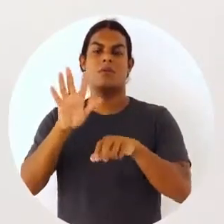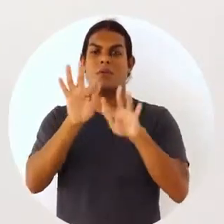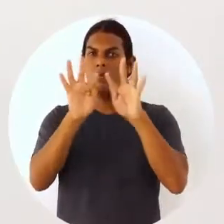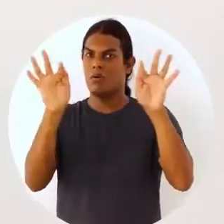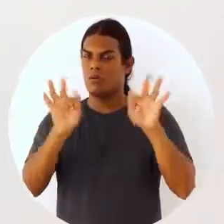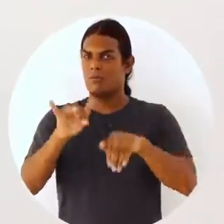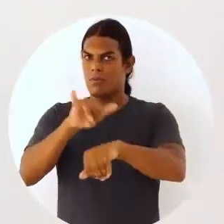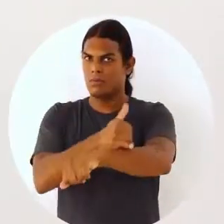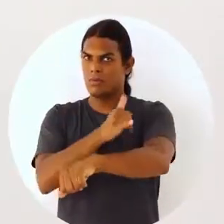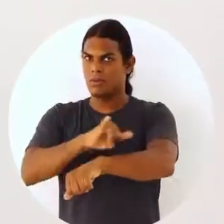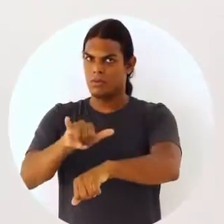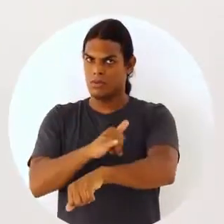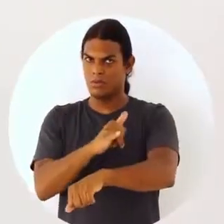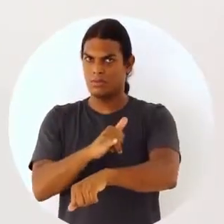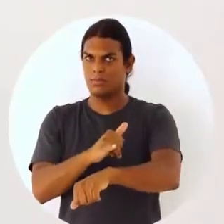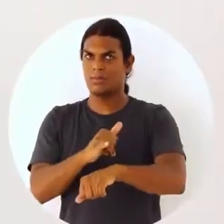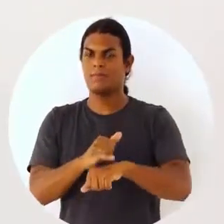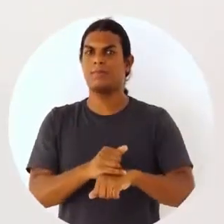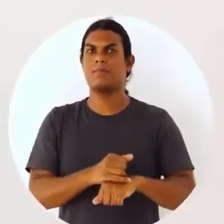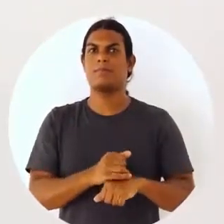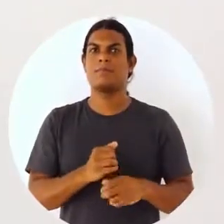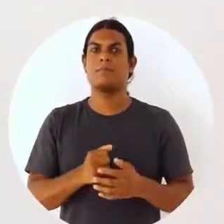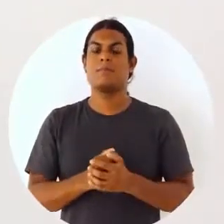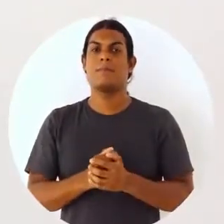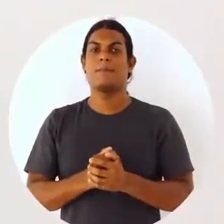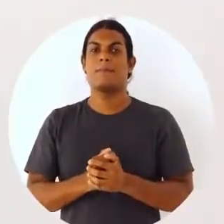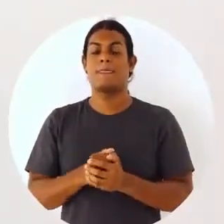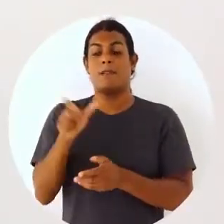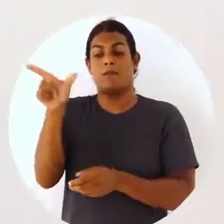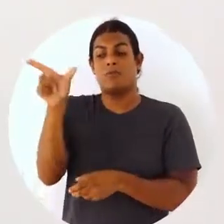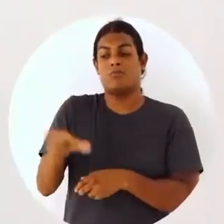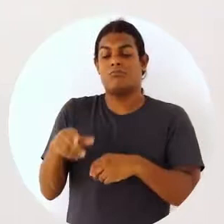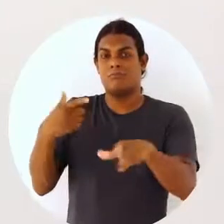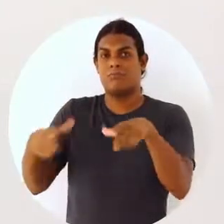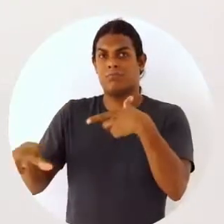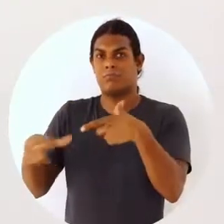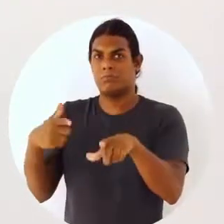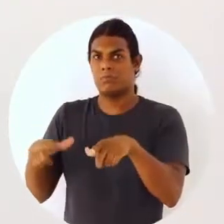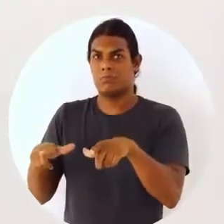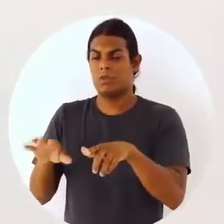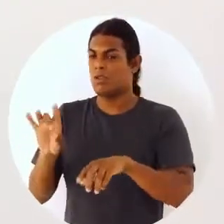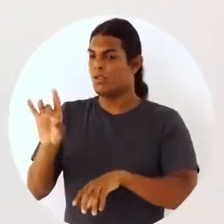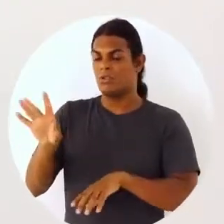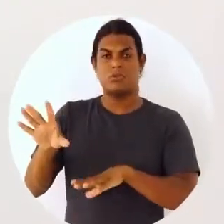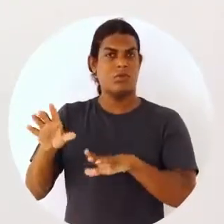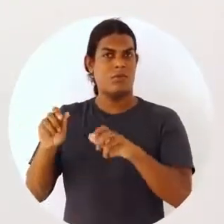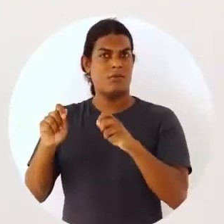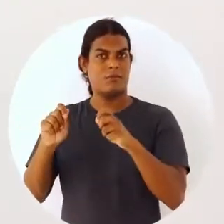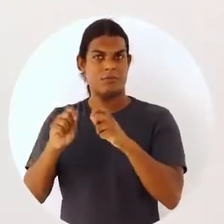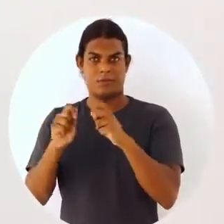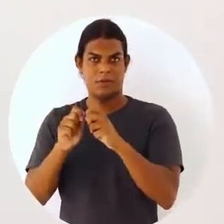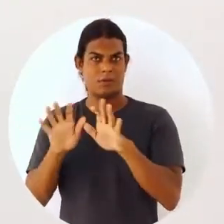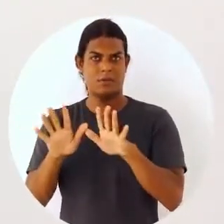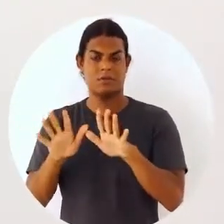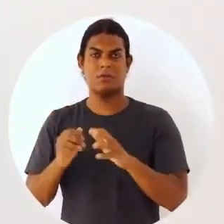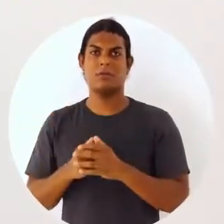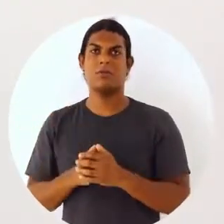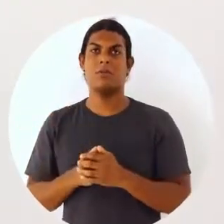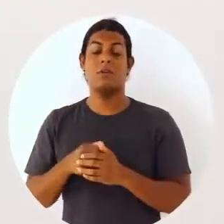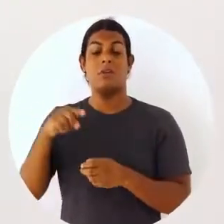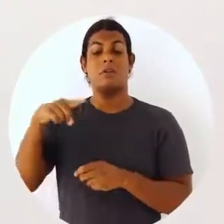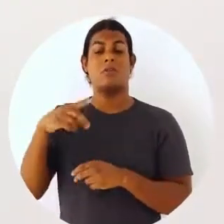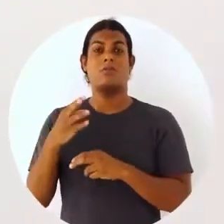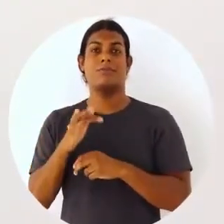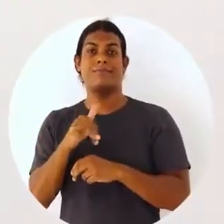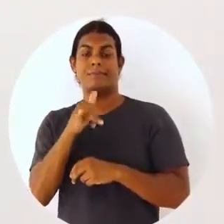determinada ação. Então, ao trabalhador só cabia executar. Então, esse gestor,